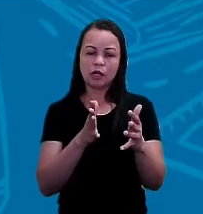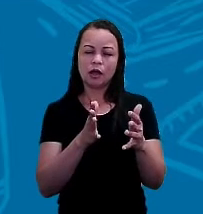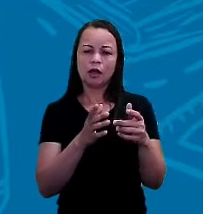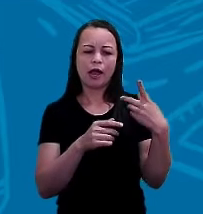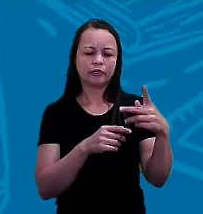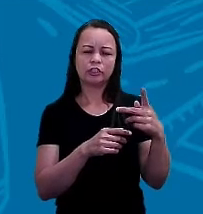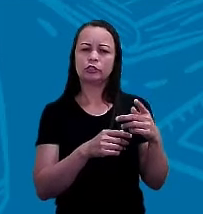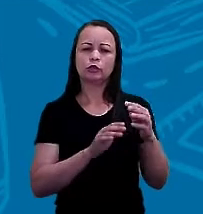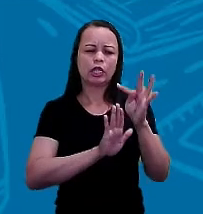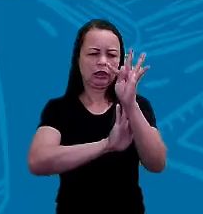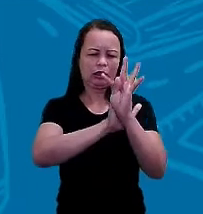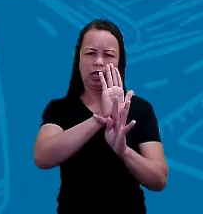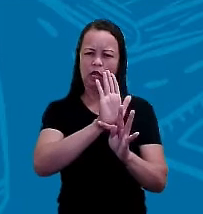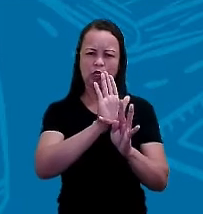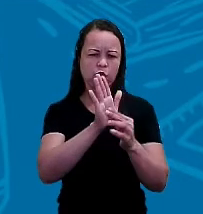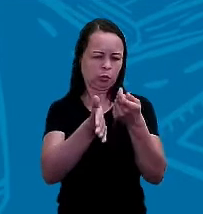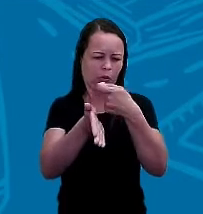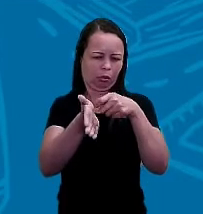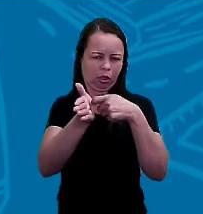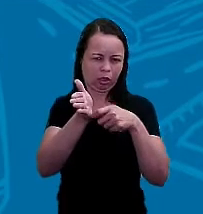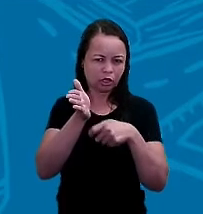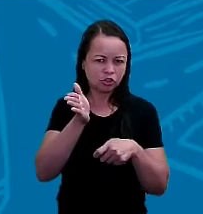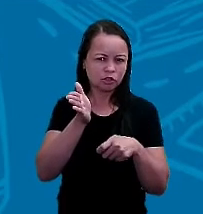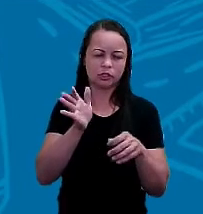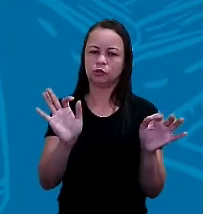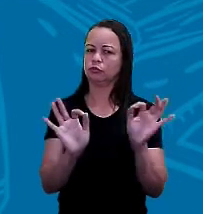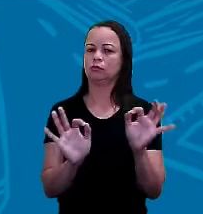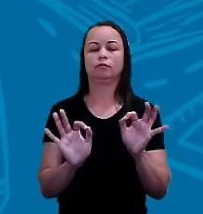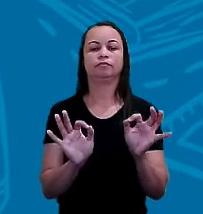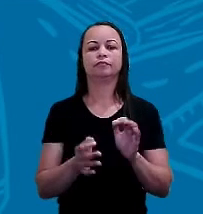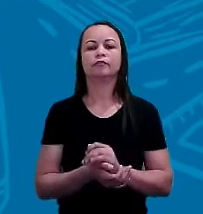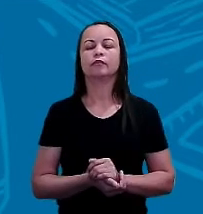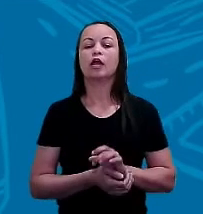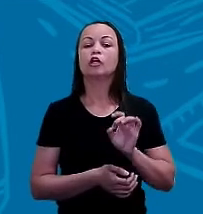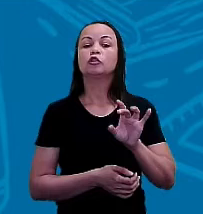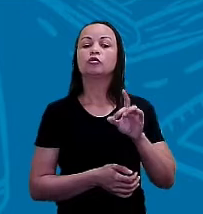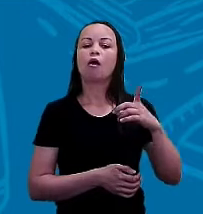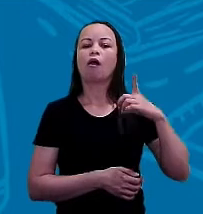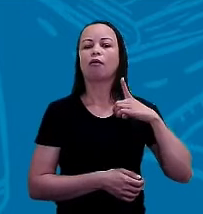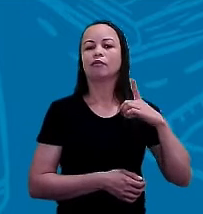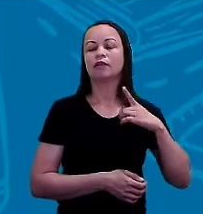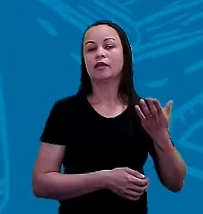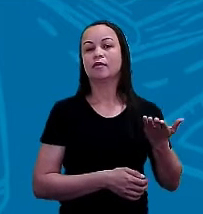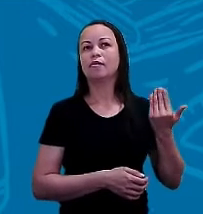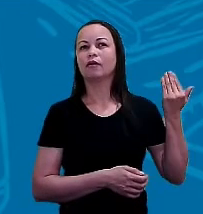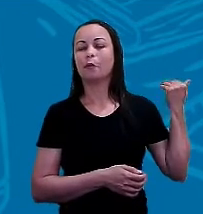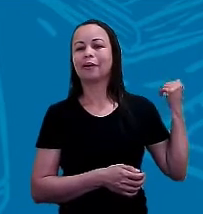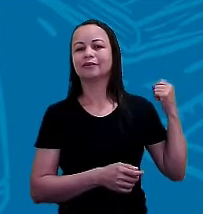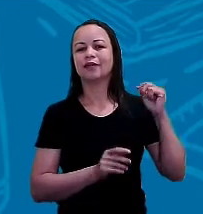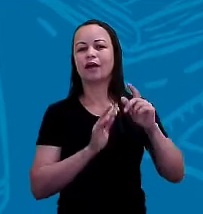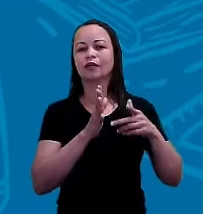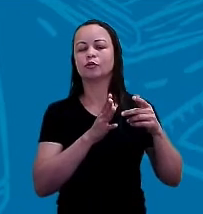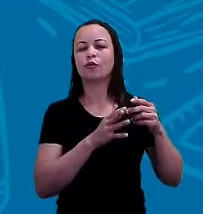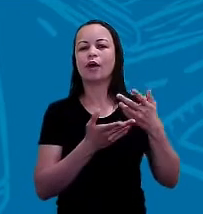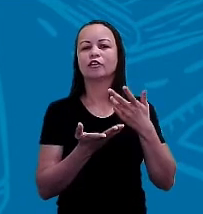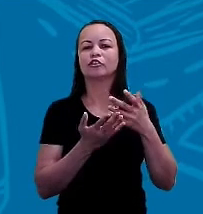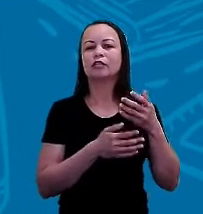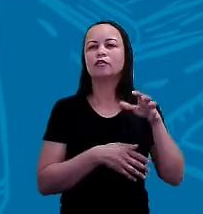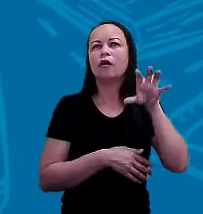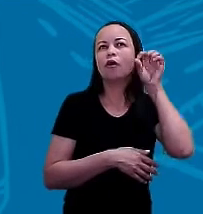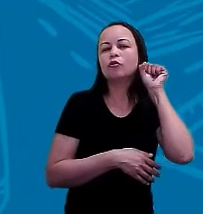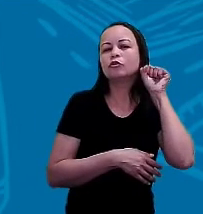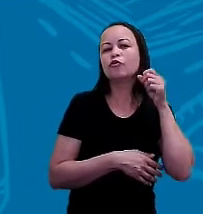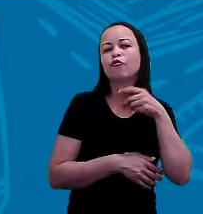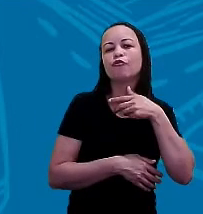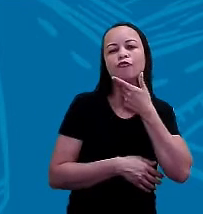tinha esses textos escritos. A gente tinha, muitas vezes, a gente escutava dos nossos avós